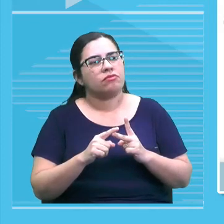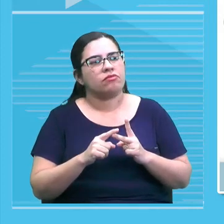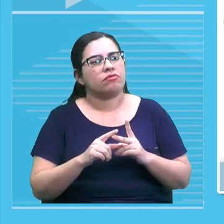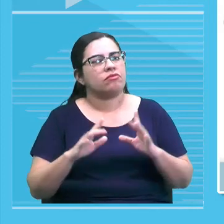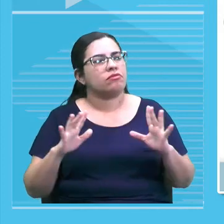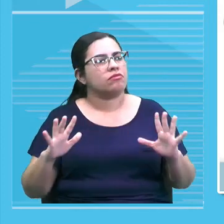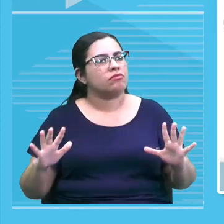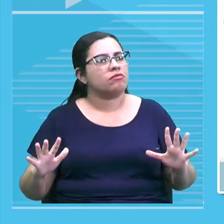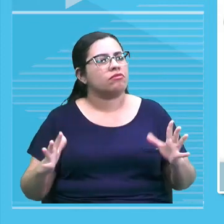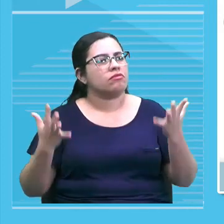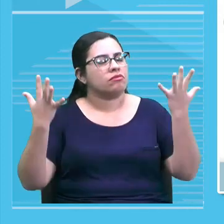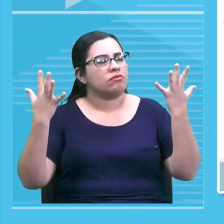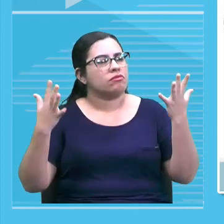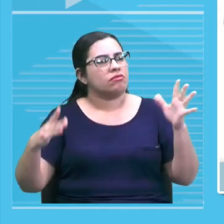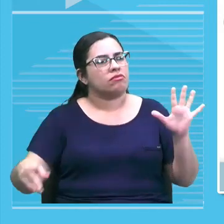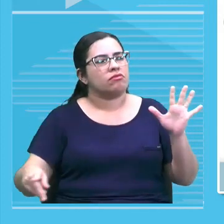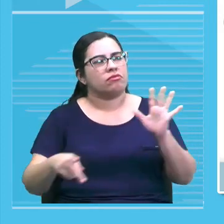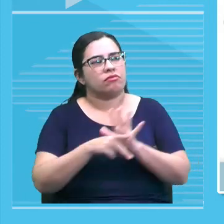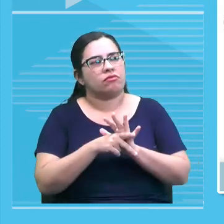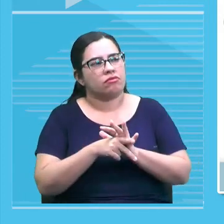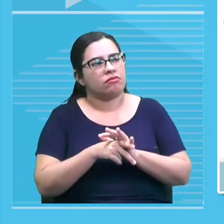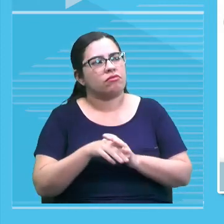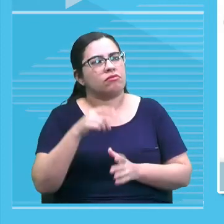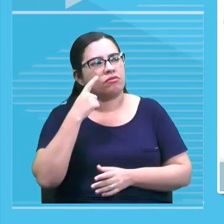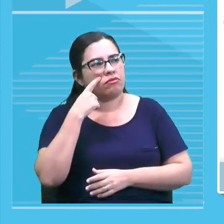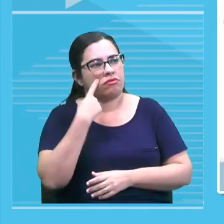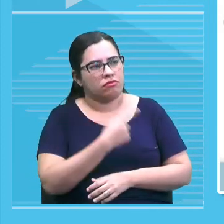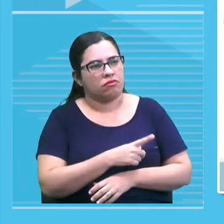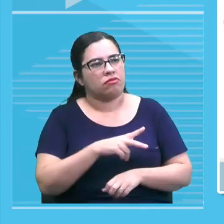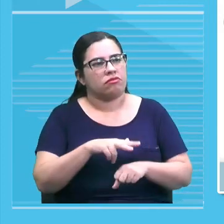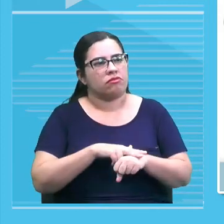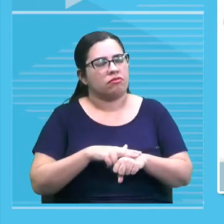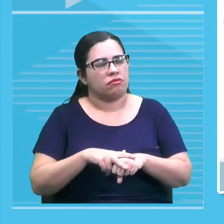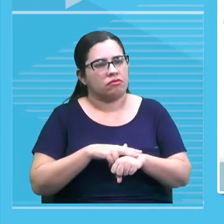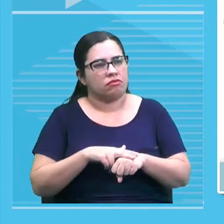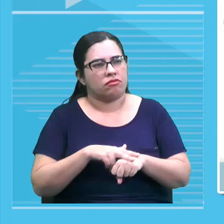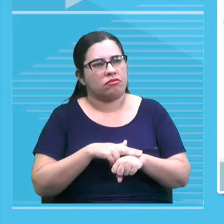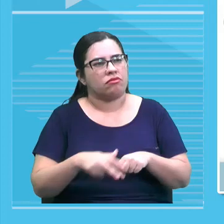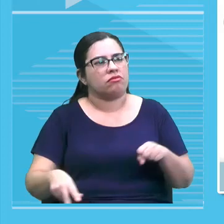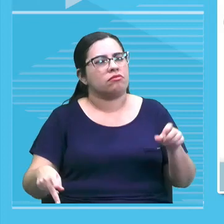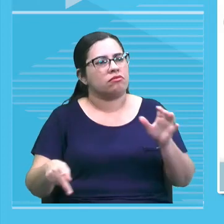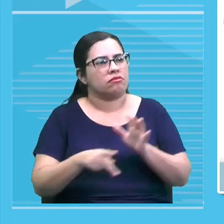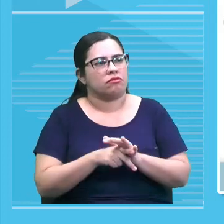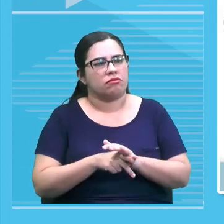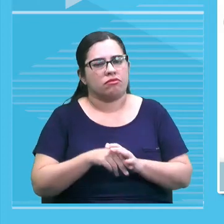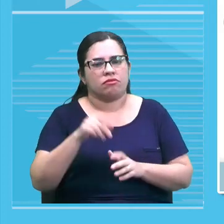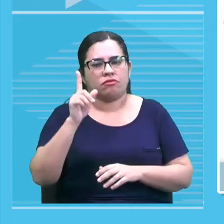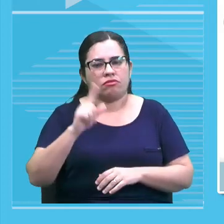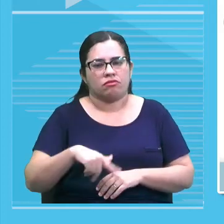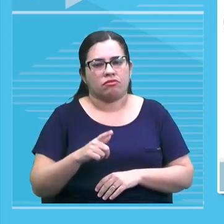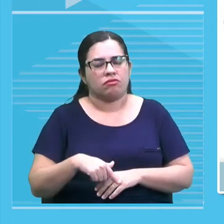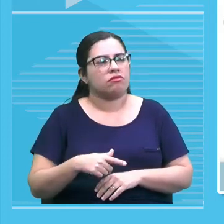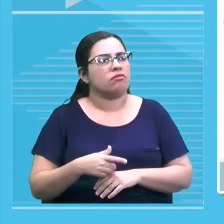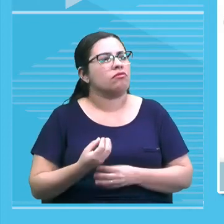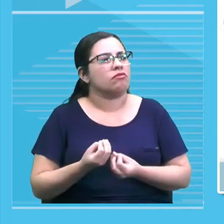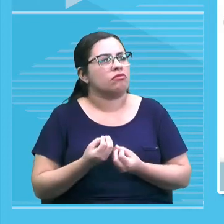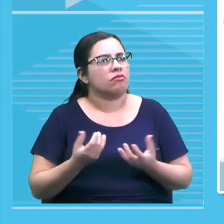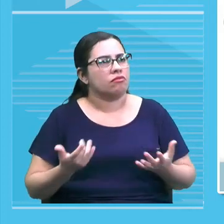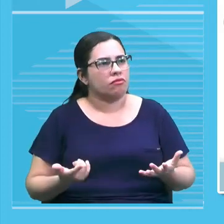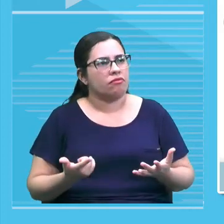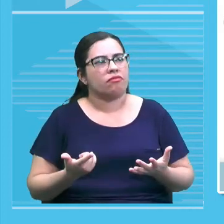acontece no transversal e o que acontece na onda longitudinal